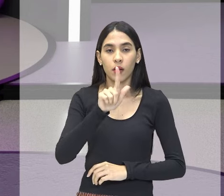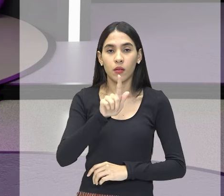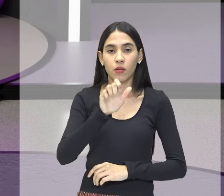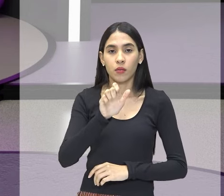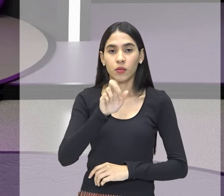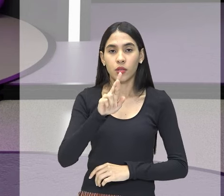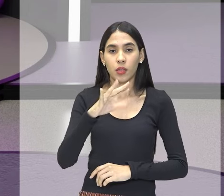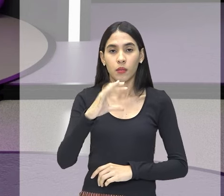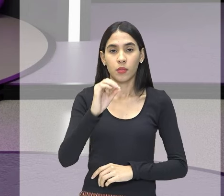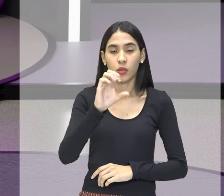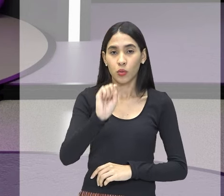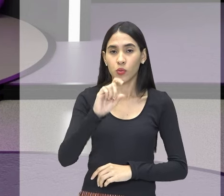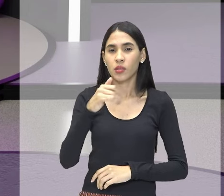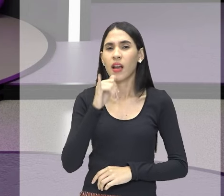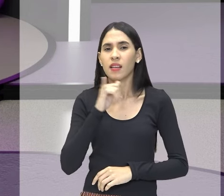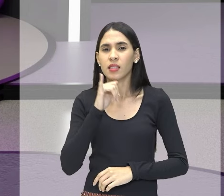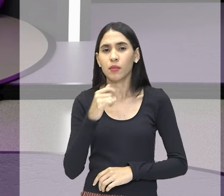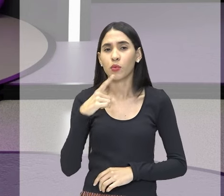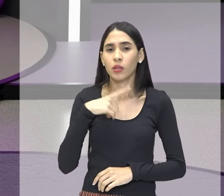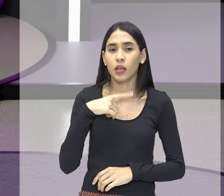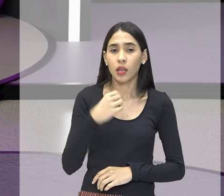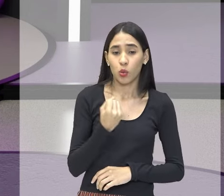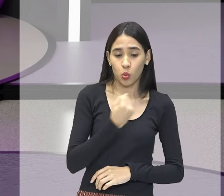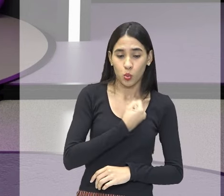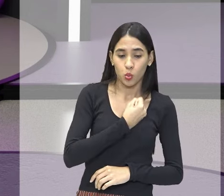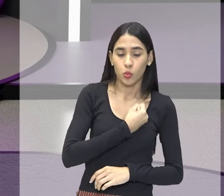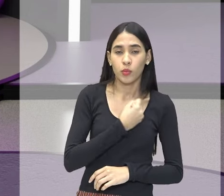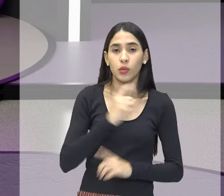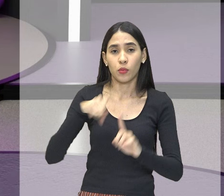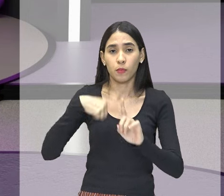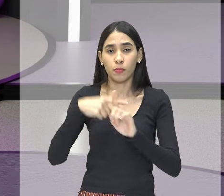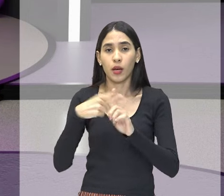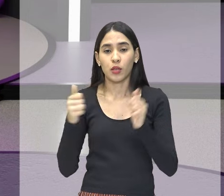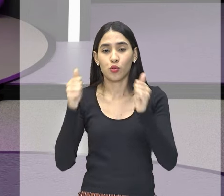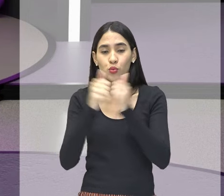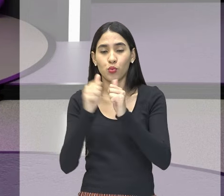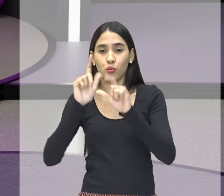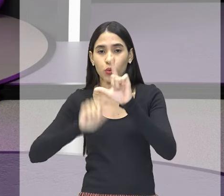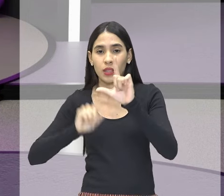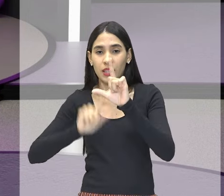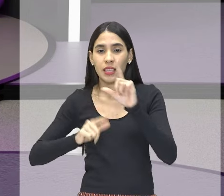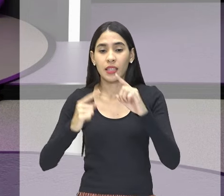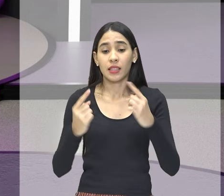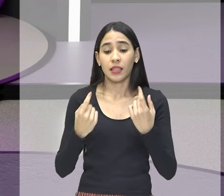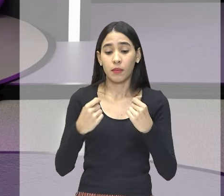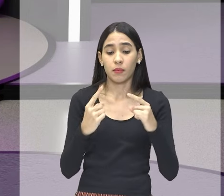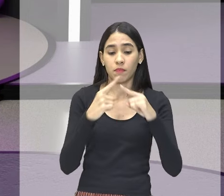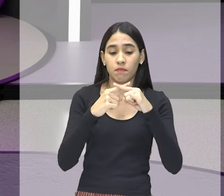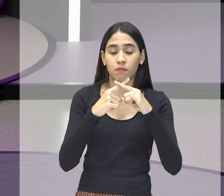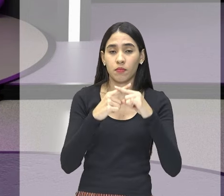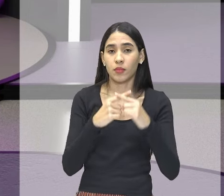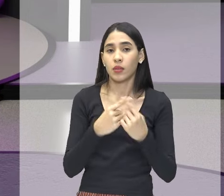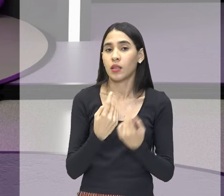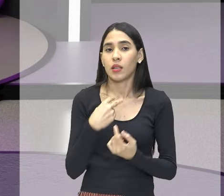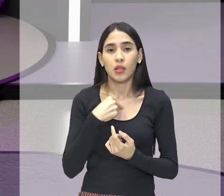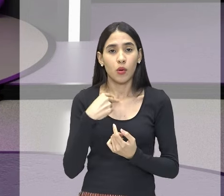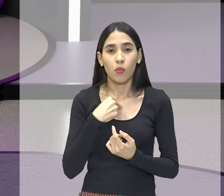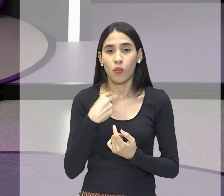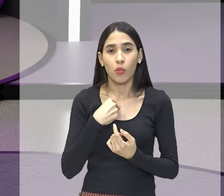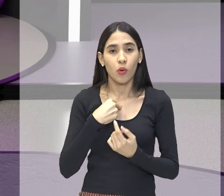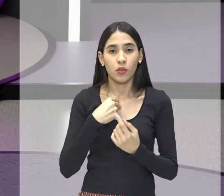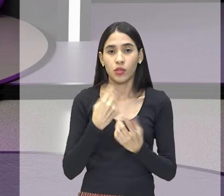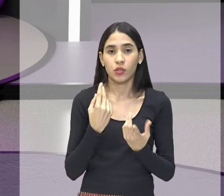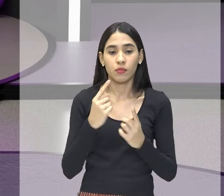termo algébrico? É quando aparece um número e ali uma letra sendo multiplicadas e não pode de maneira nenhuma conter